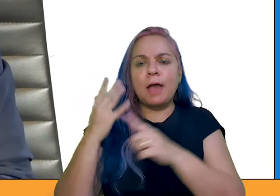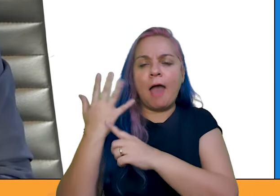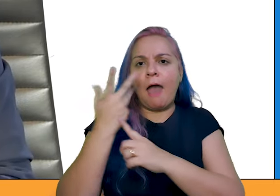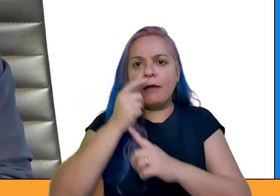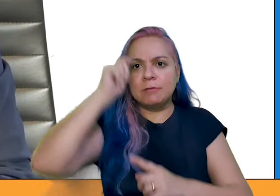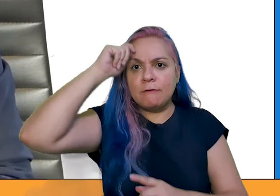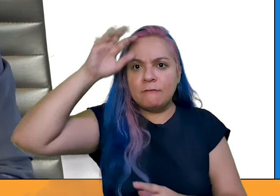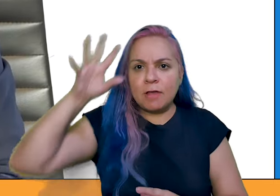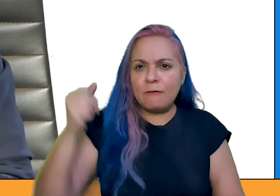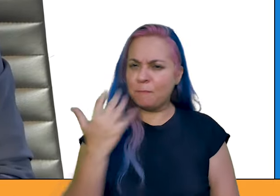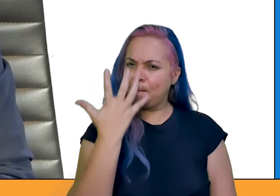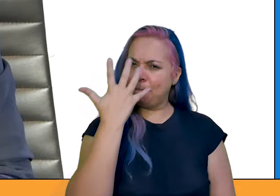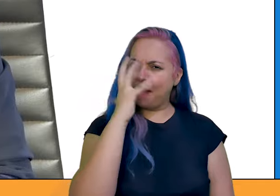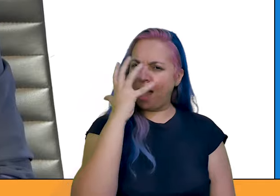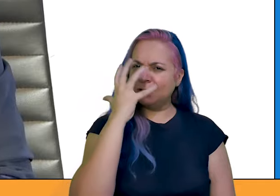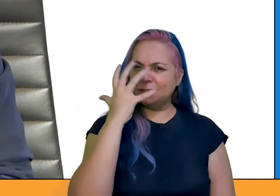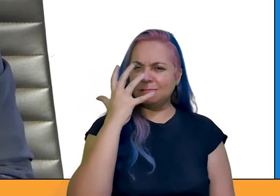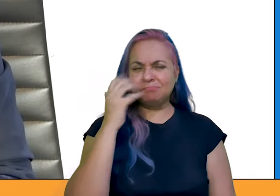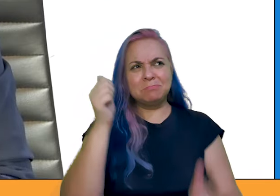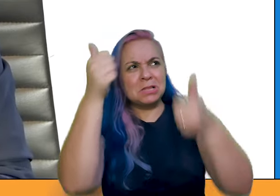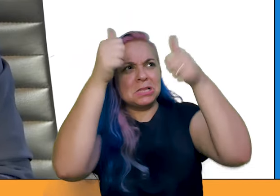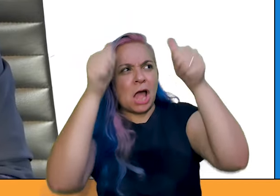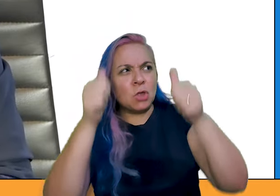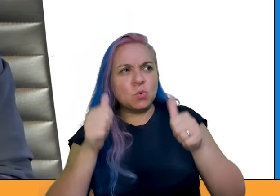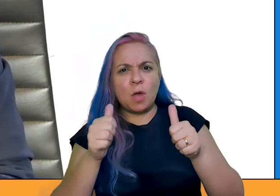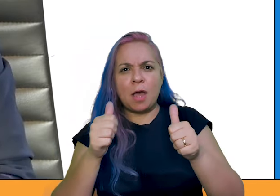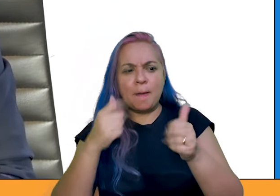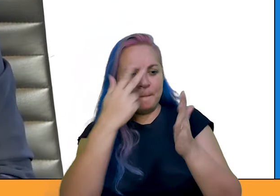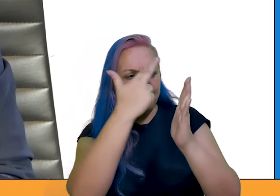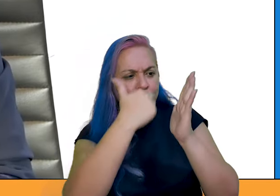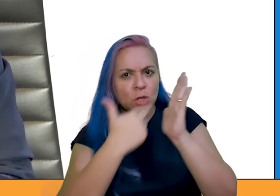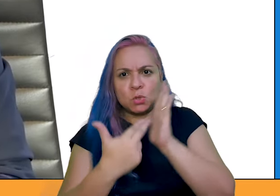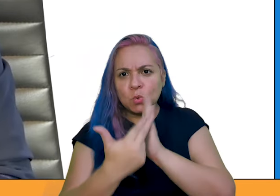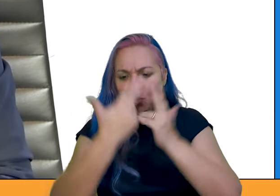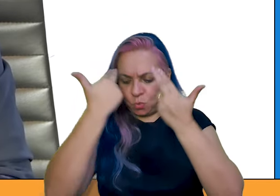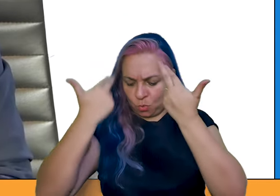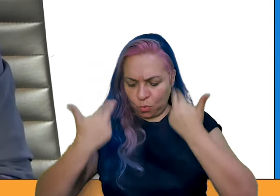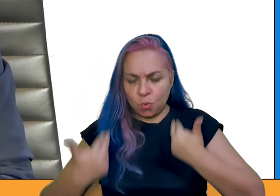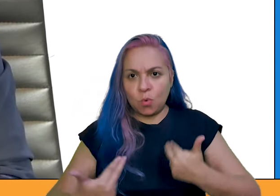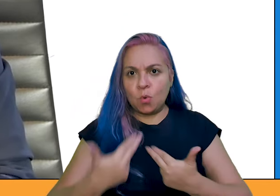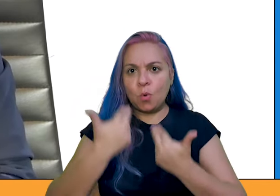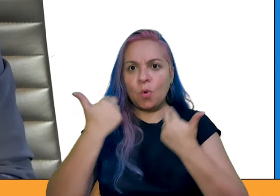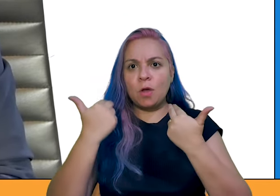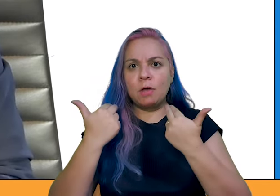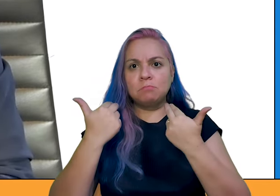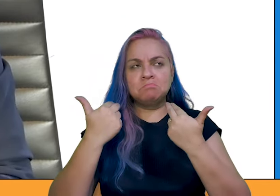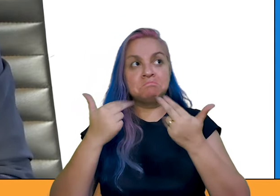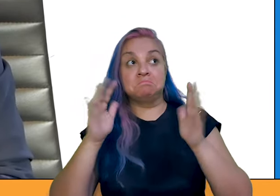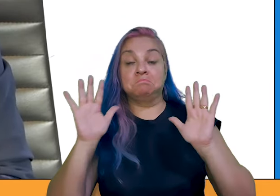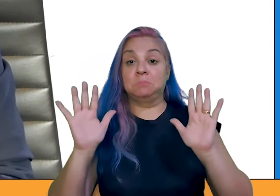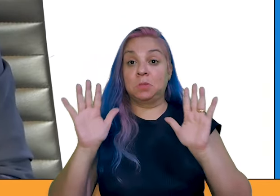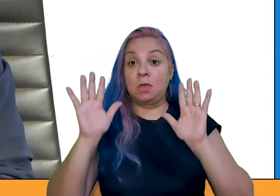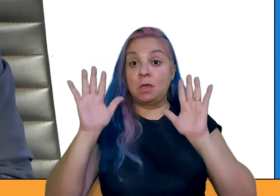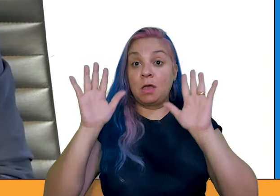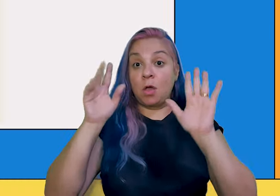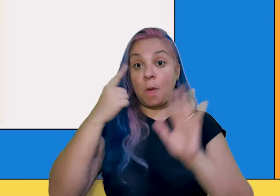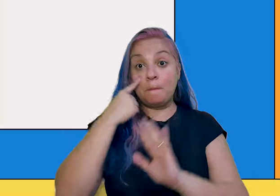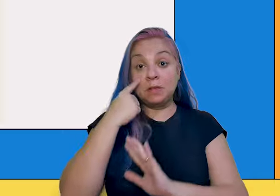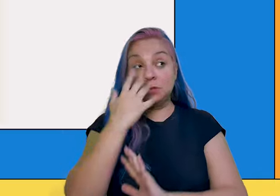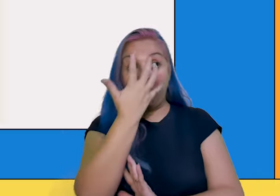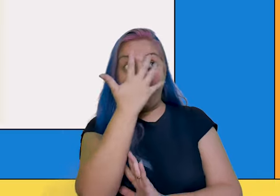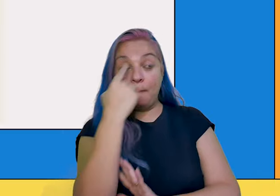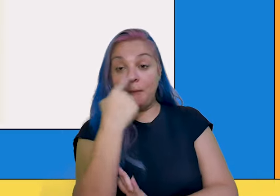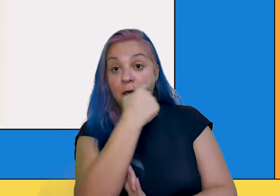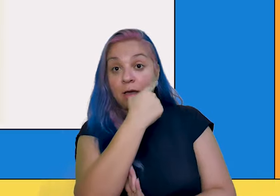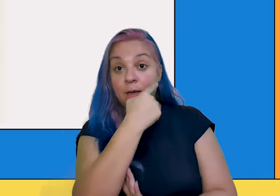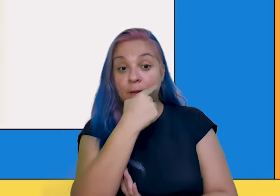arte africana? Máscaras, estatuária, pinturas corporais, obra escultórica?